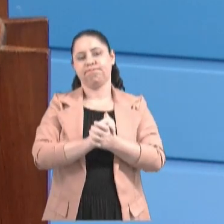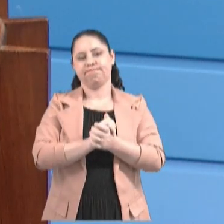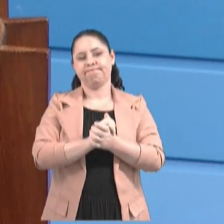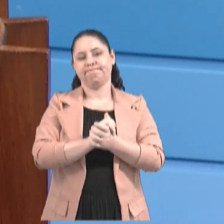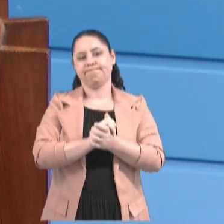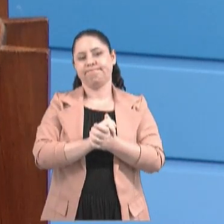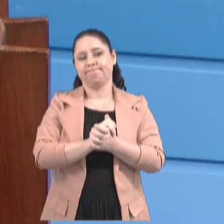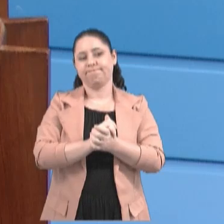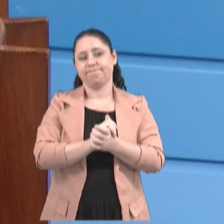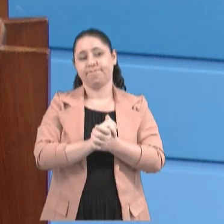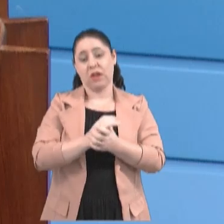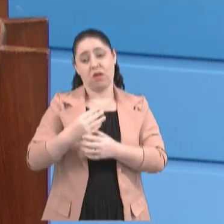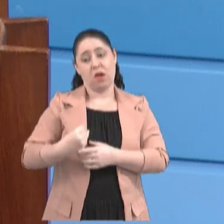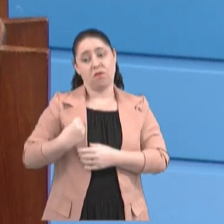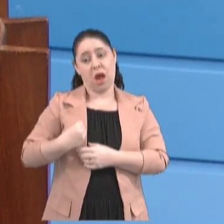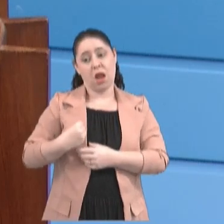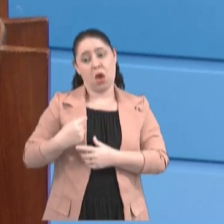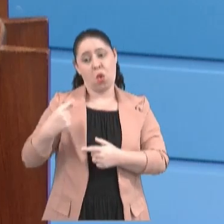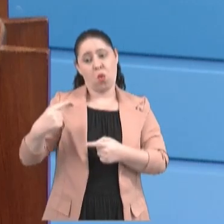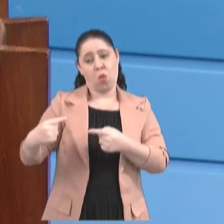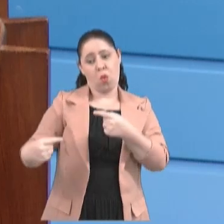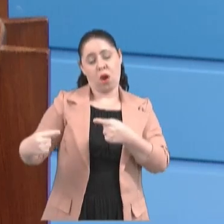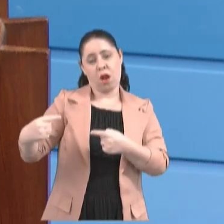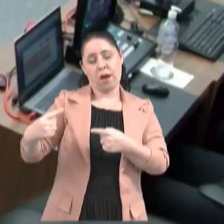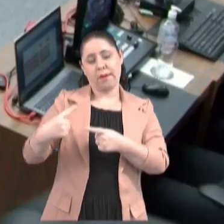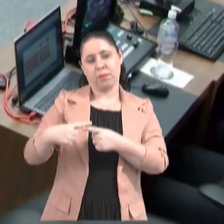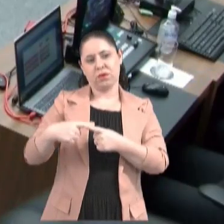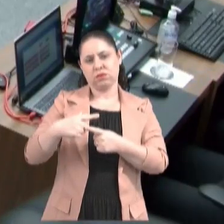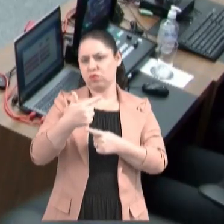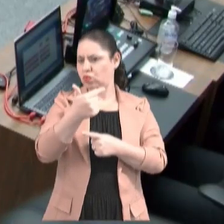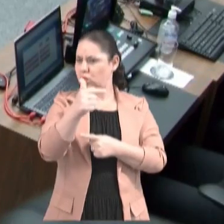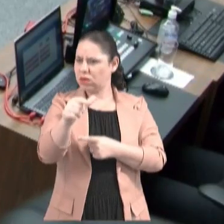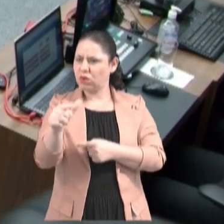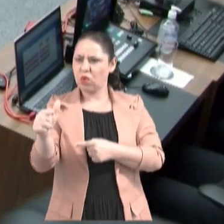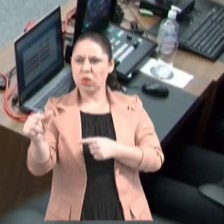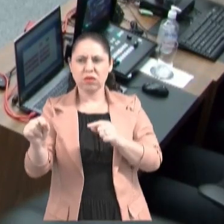e com uma ausência de competitividade, porque ele não tem